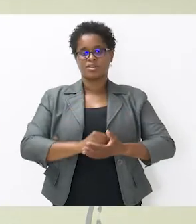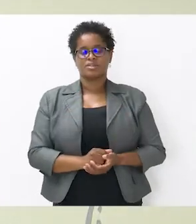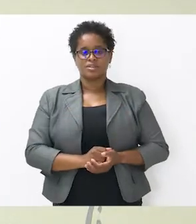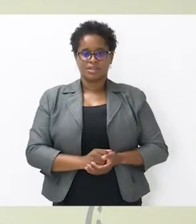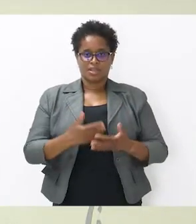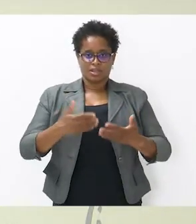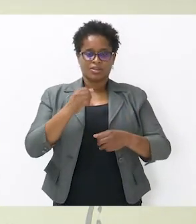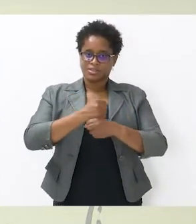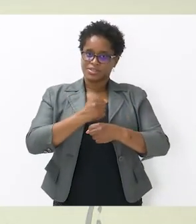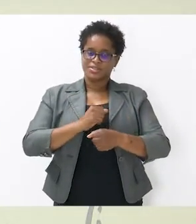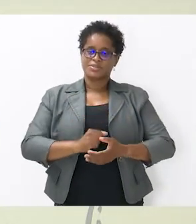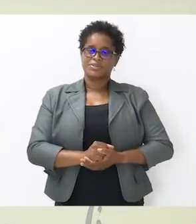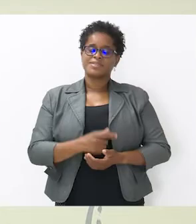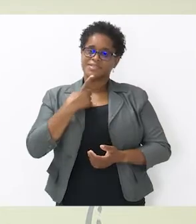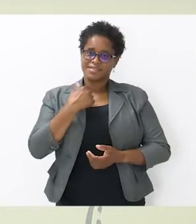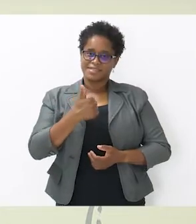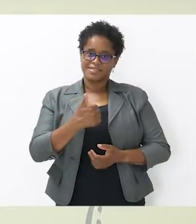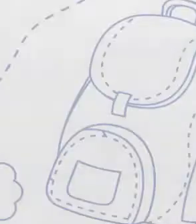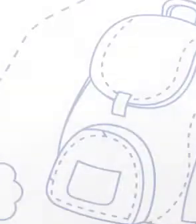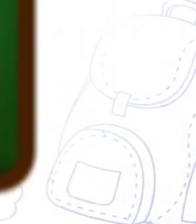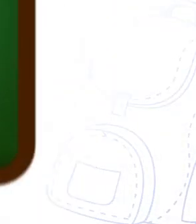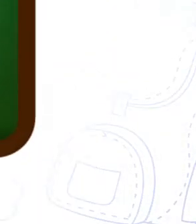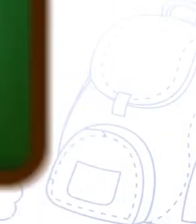agora vamos a exercícios, certo?